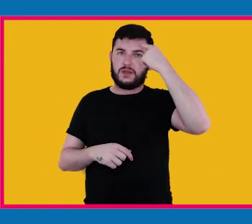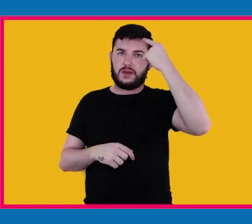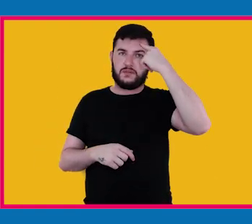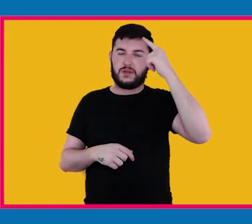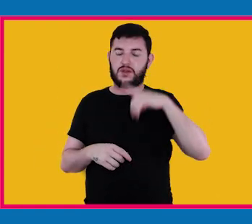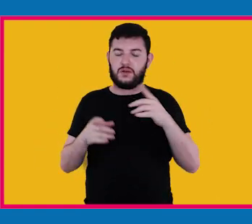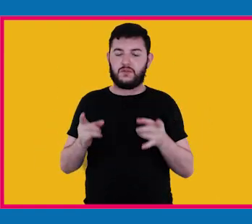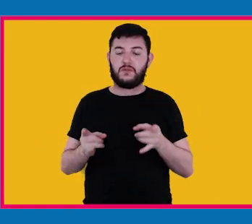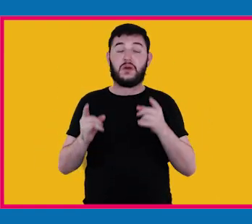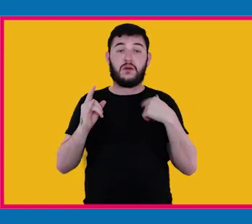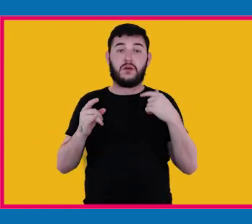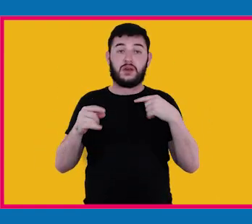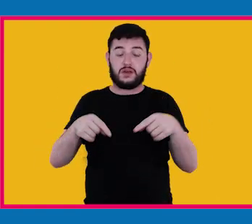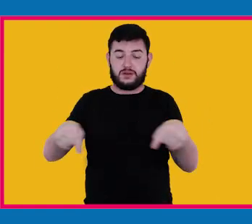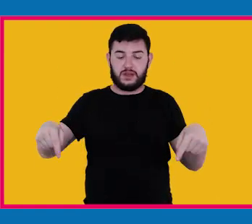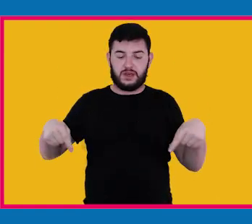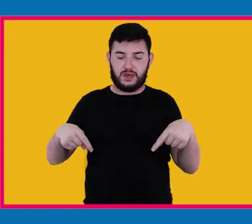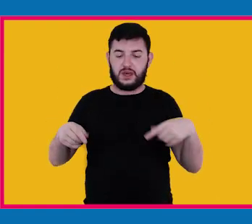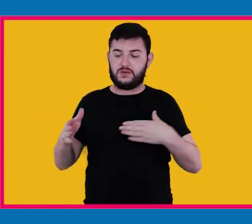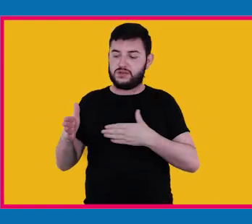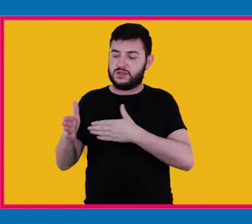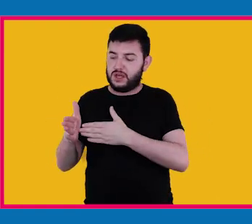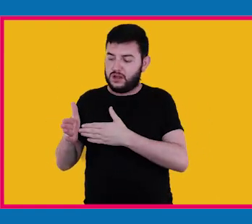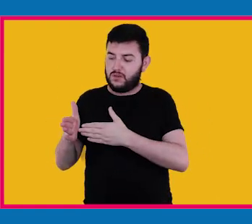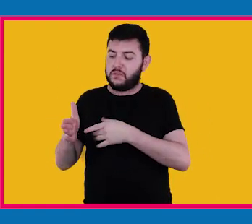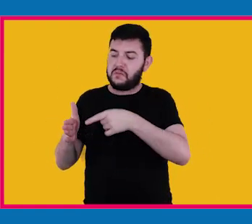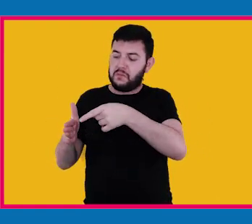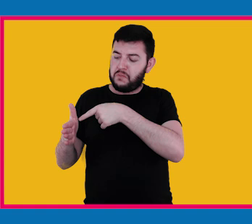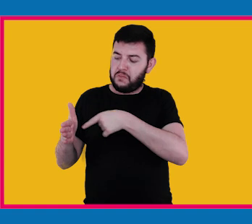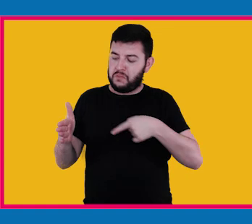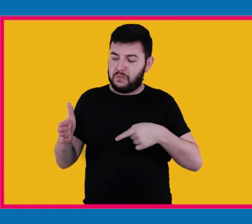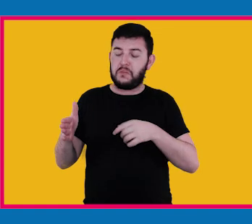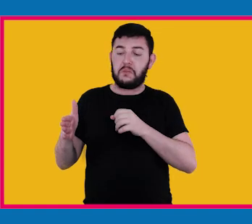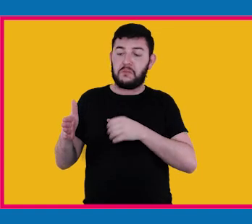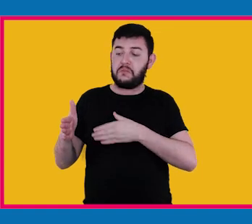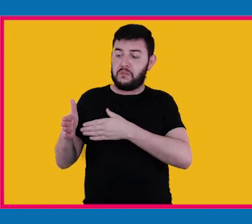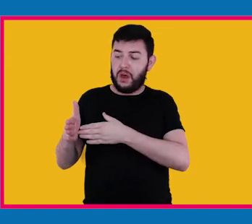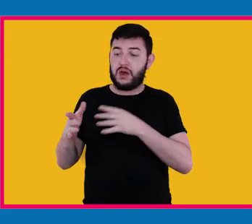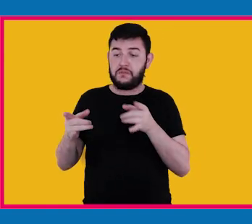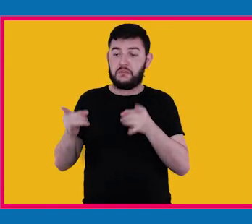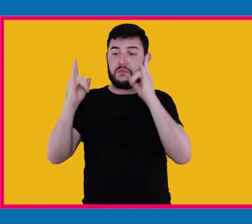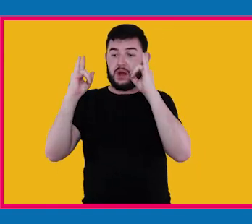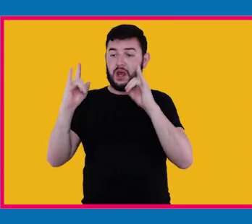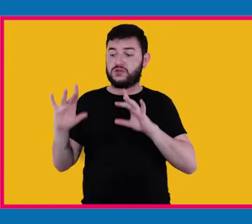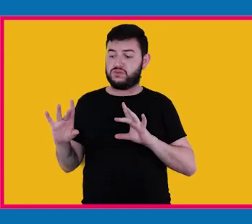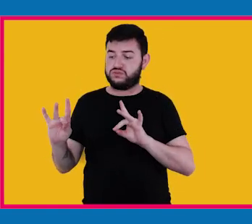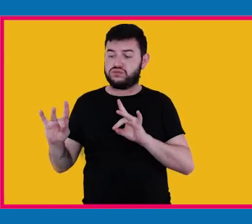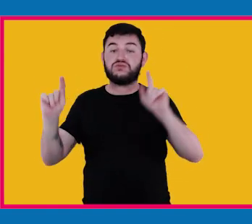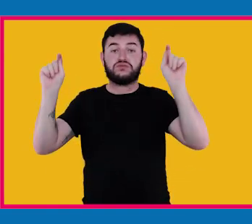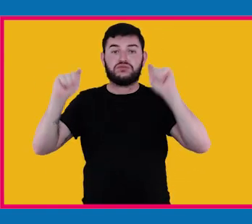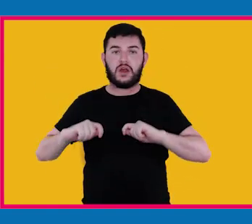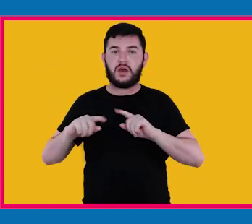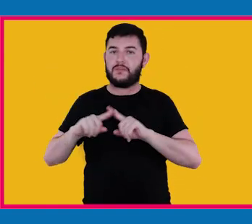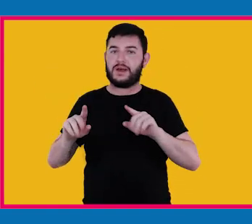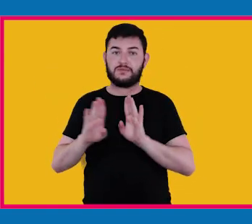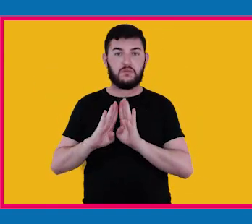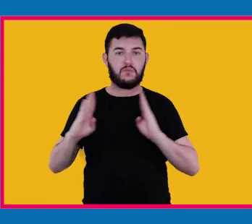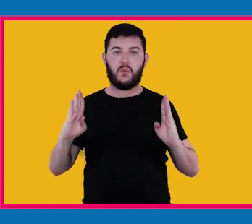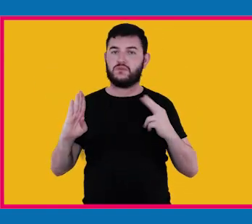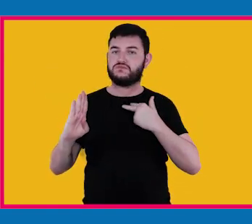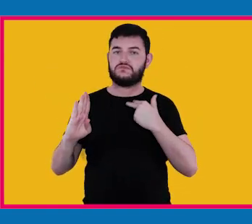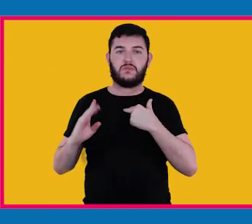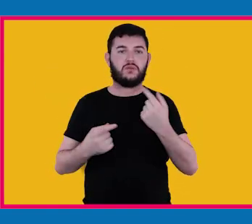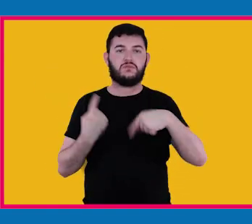da edificação, ou seja, as paredes podem ser encostadas no limite do terreno, sendo que nenhuma abertura pode ser prevista nessas